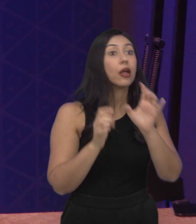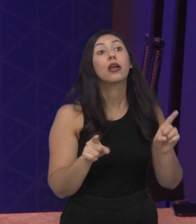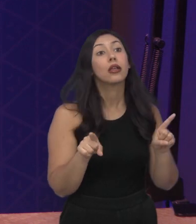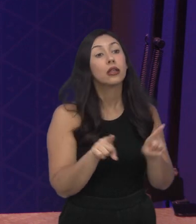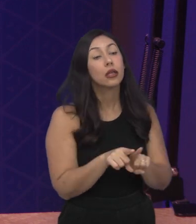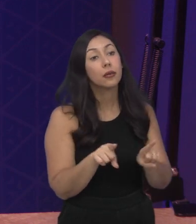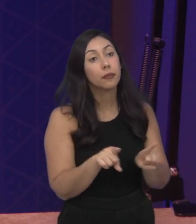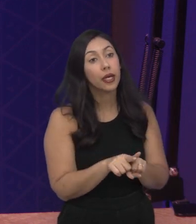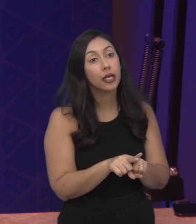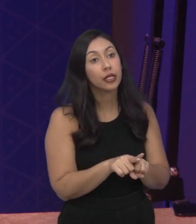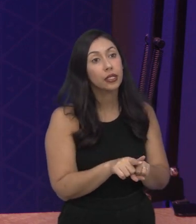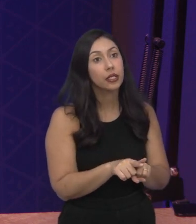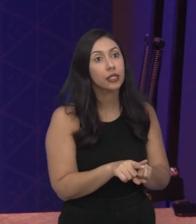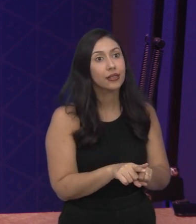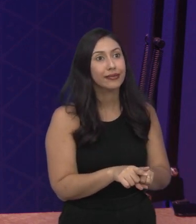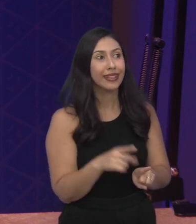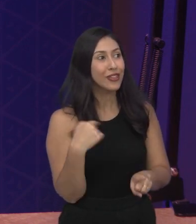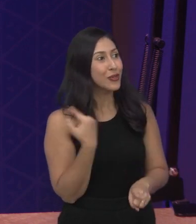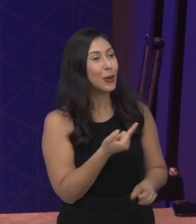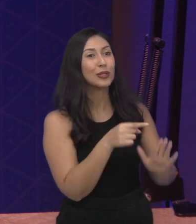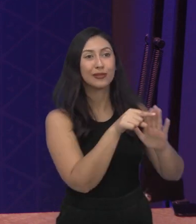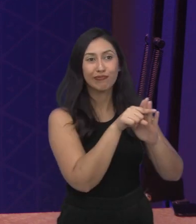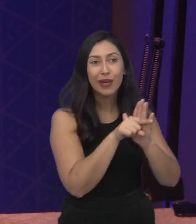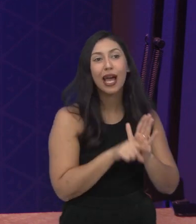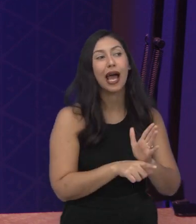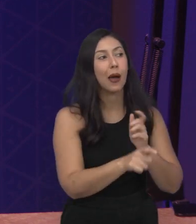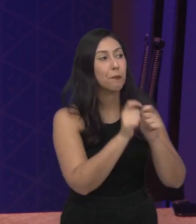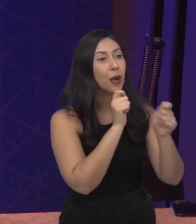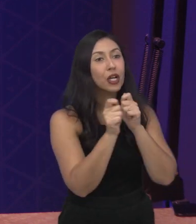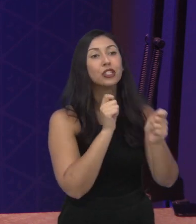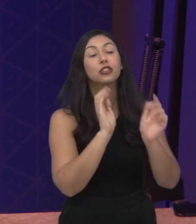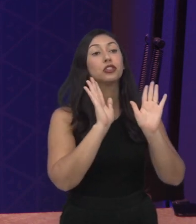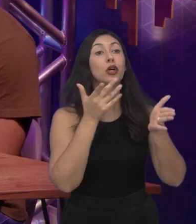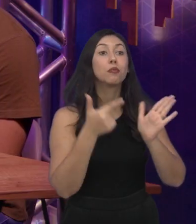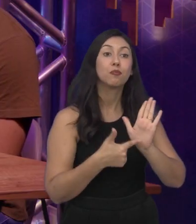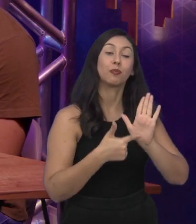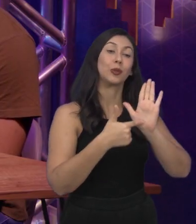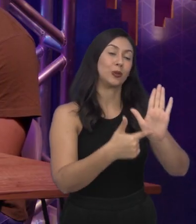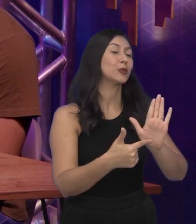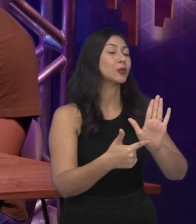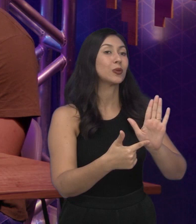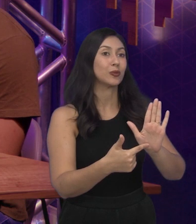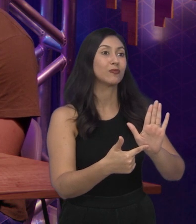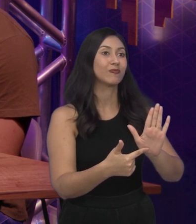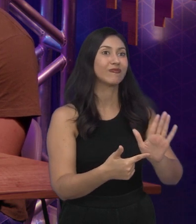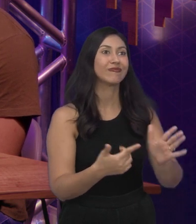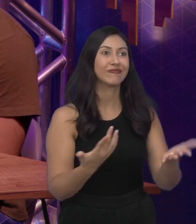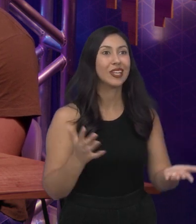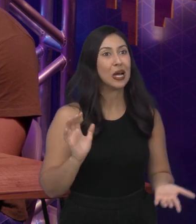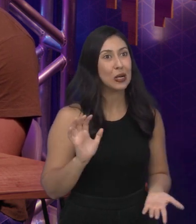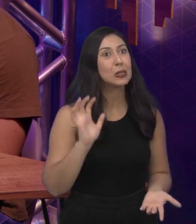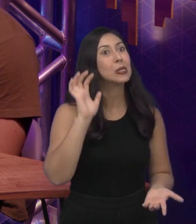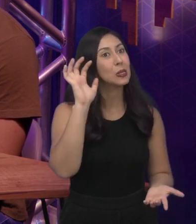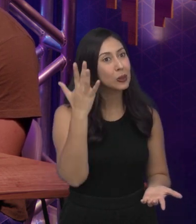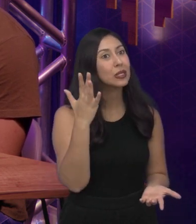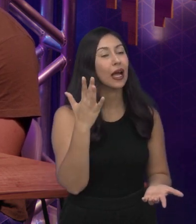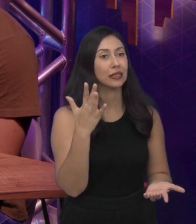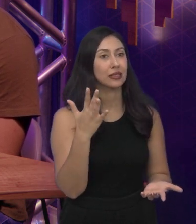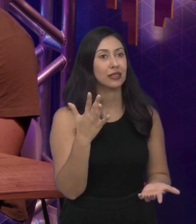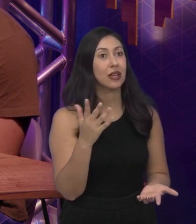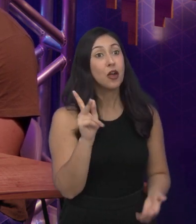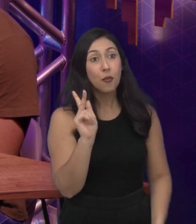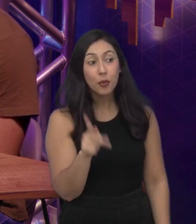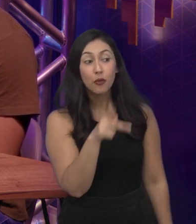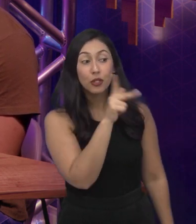também, trabalhando com jornalismo, a gente já fez matérias relacionadas a isso e não é incomum ouvir o relato